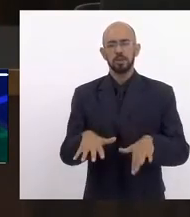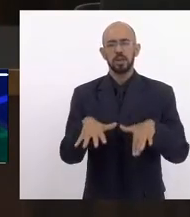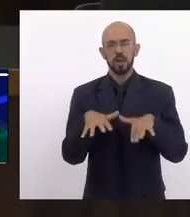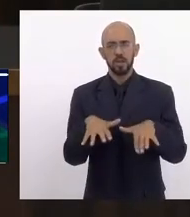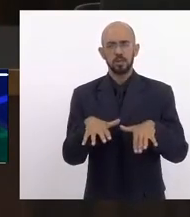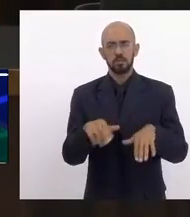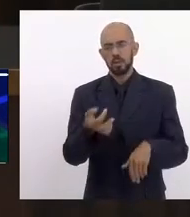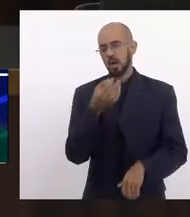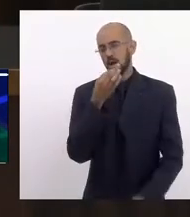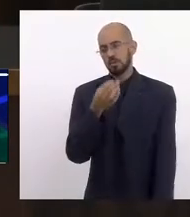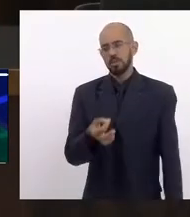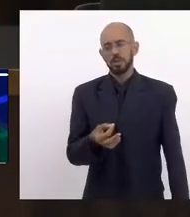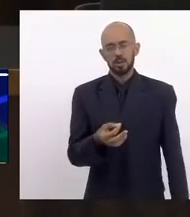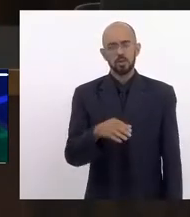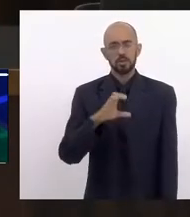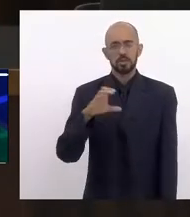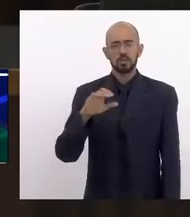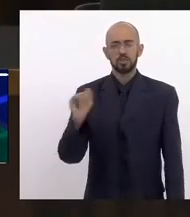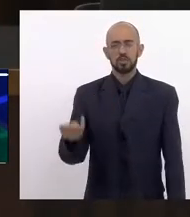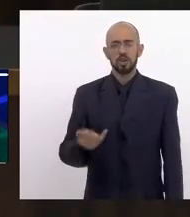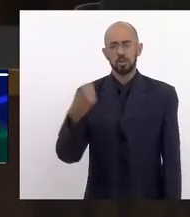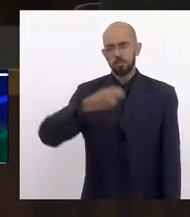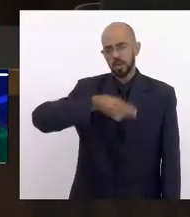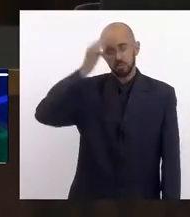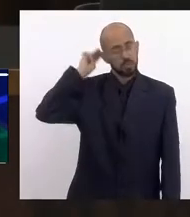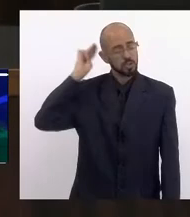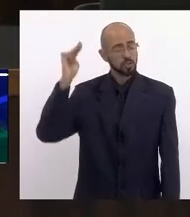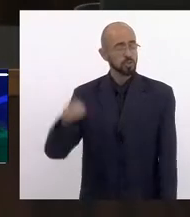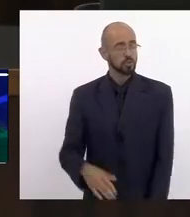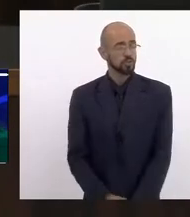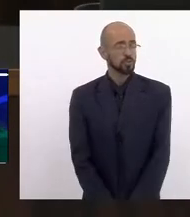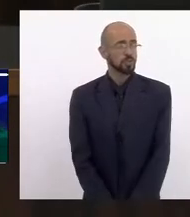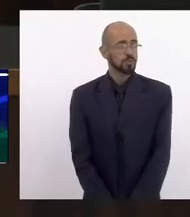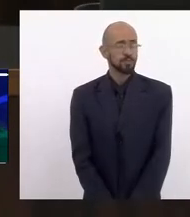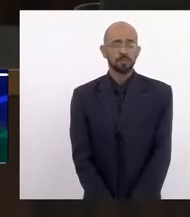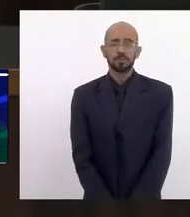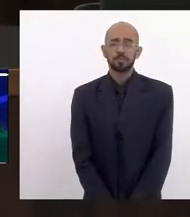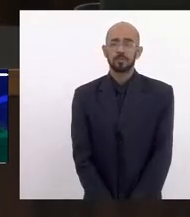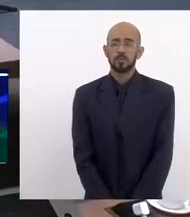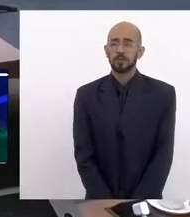parecer pela Comissão de Constituição e Justiça, deputado Márcio Pacheco.